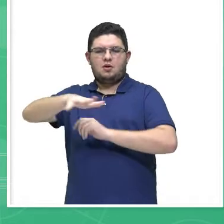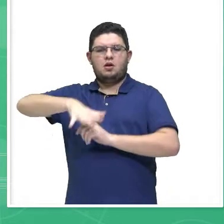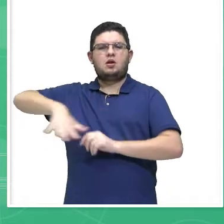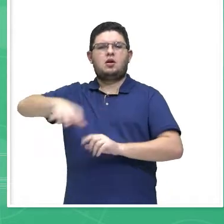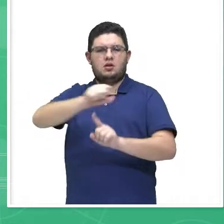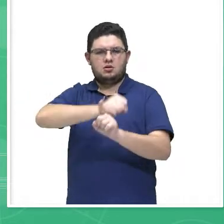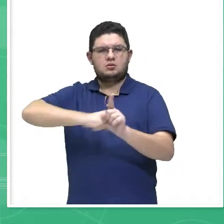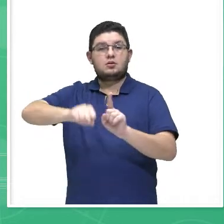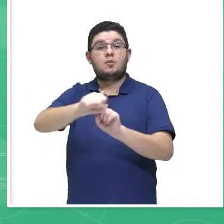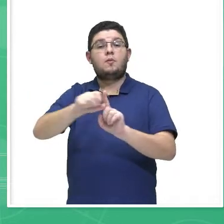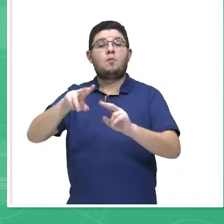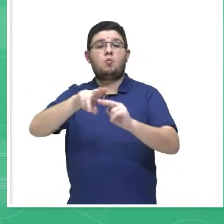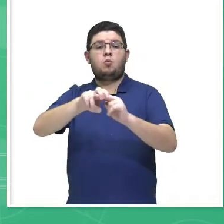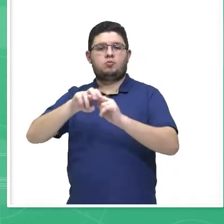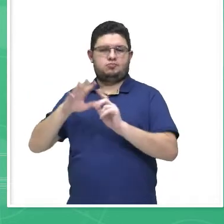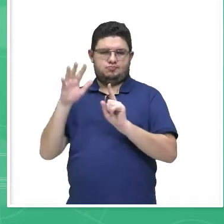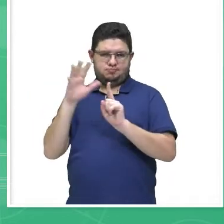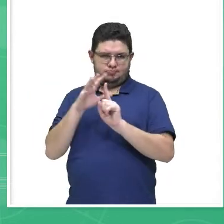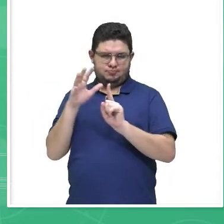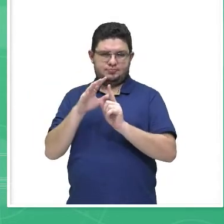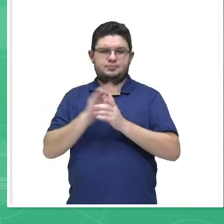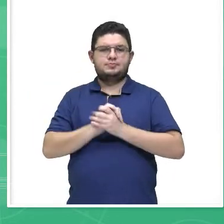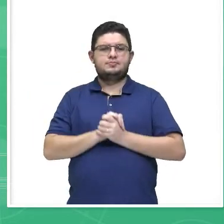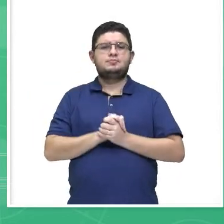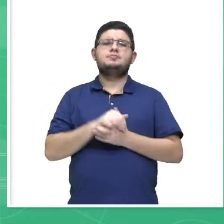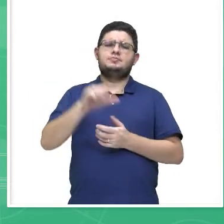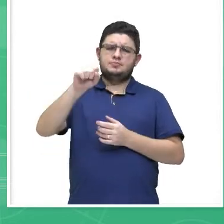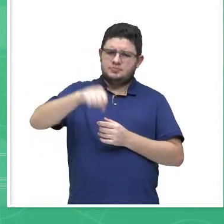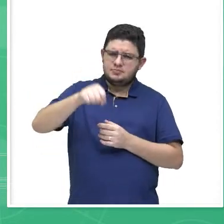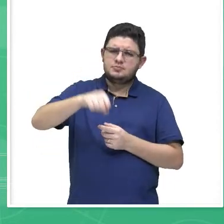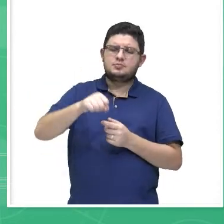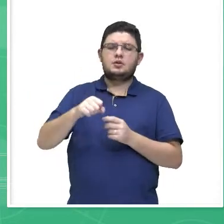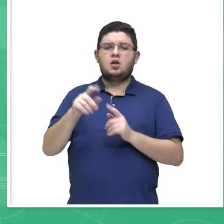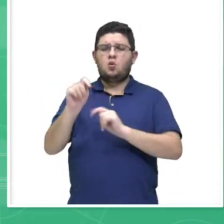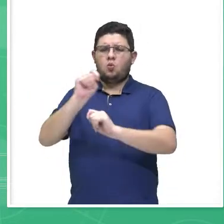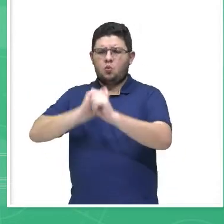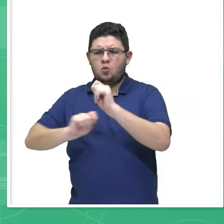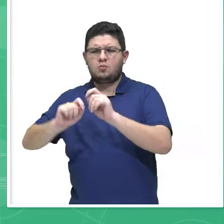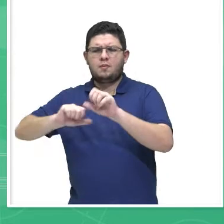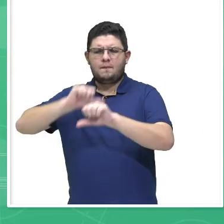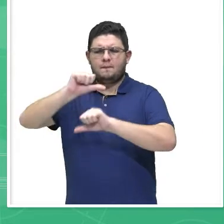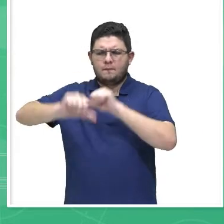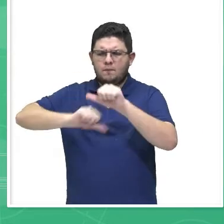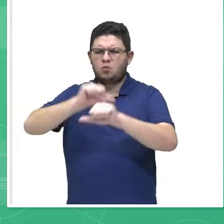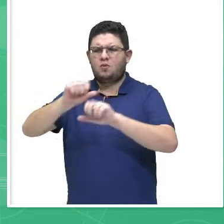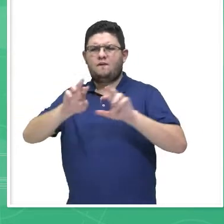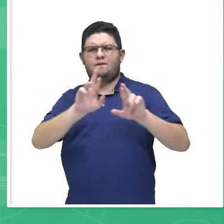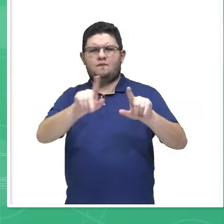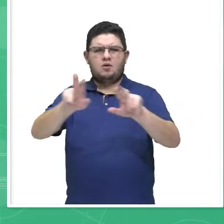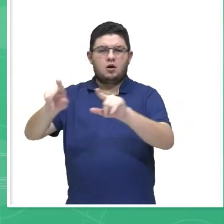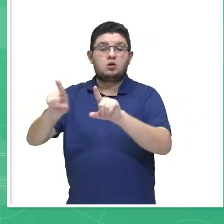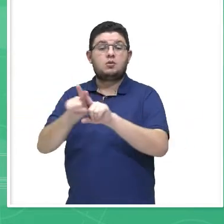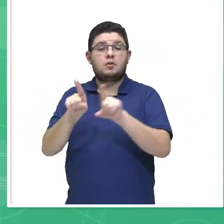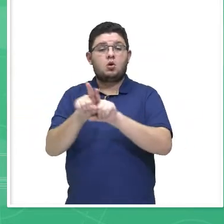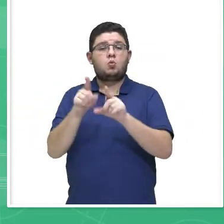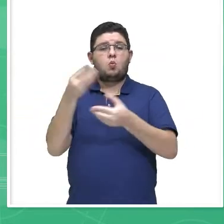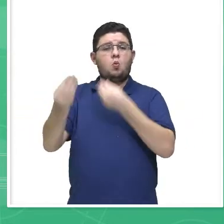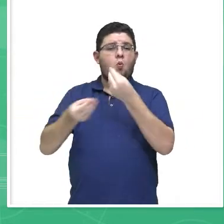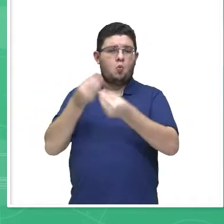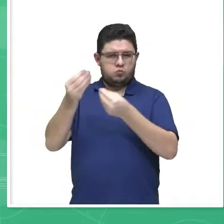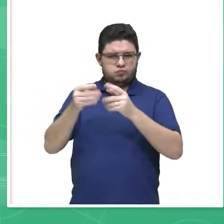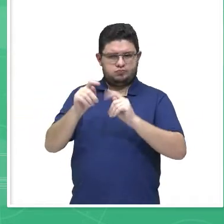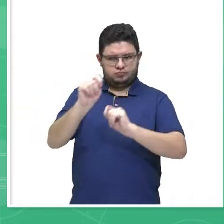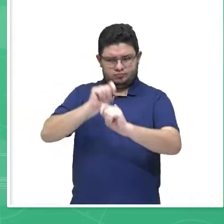em questão. É isso mesmo, as mudanças econômicas ou a realidade econômica de